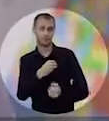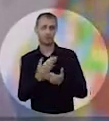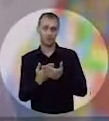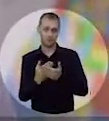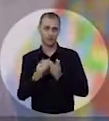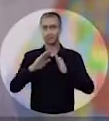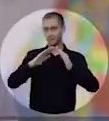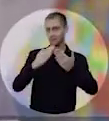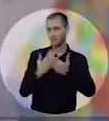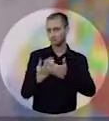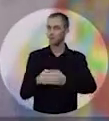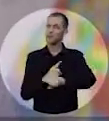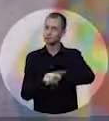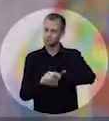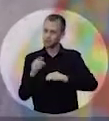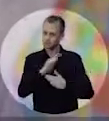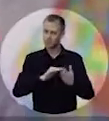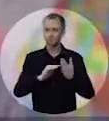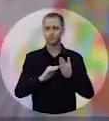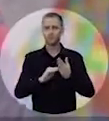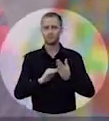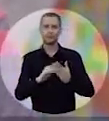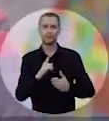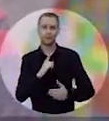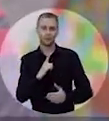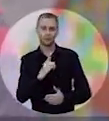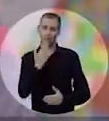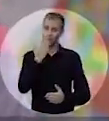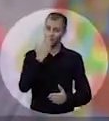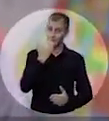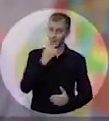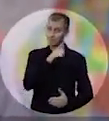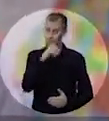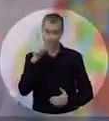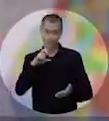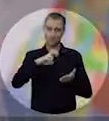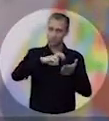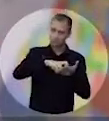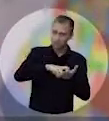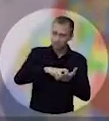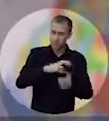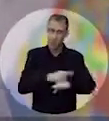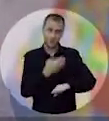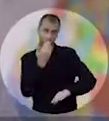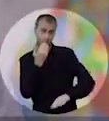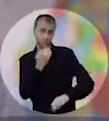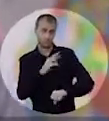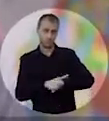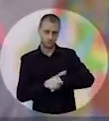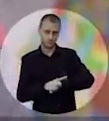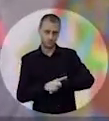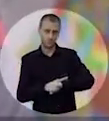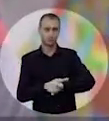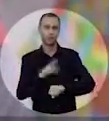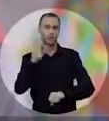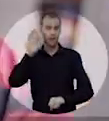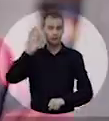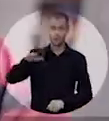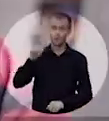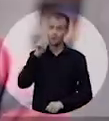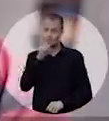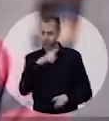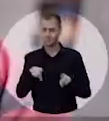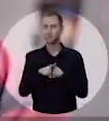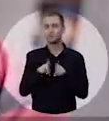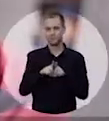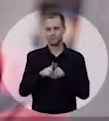no colégio integral, lá elas têm a merenda na parte da manhã, tem um almoço, tem o lanche da parte da tarde. E